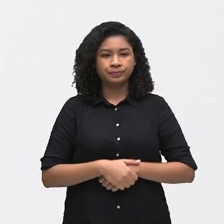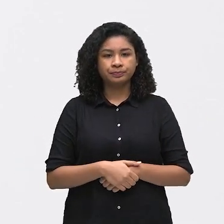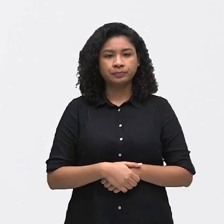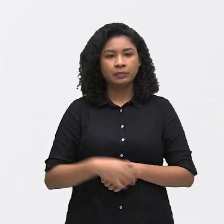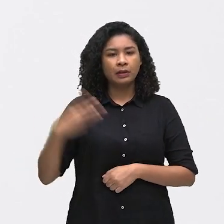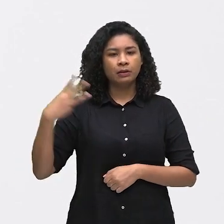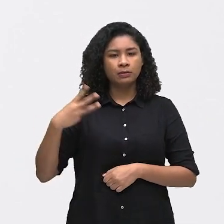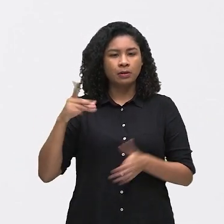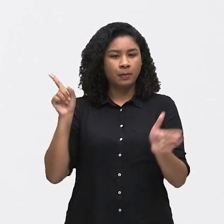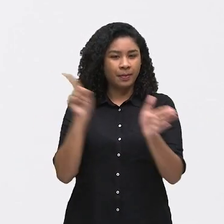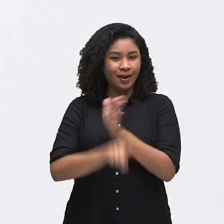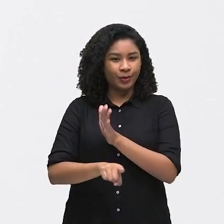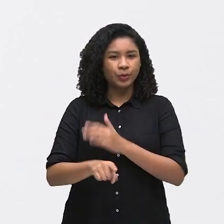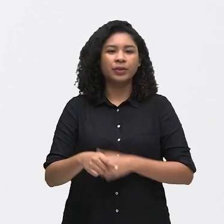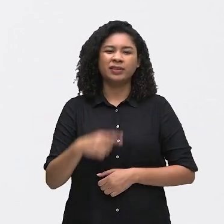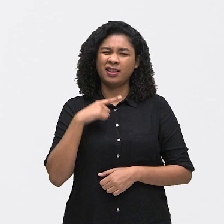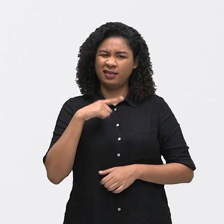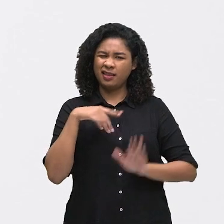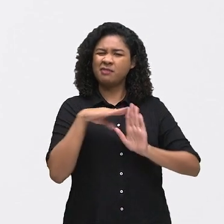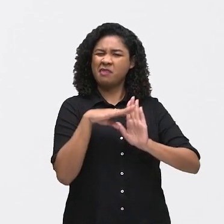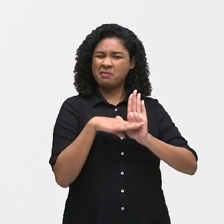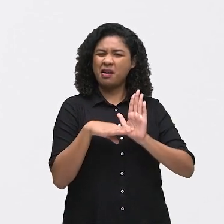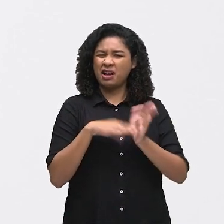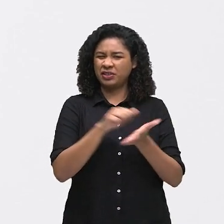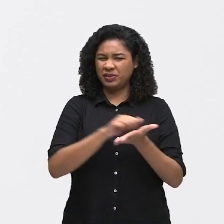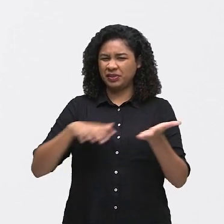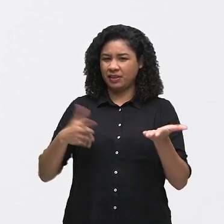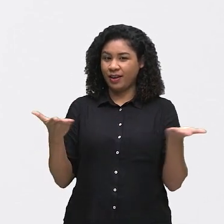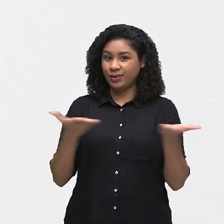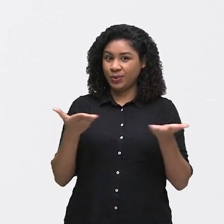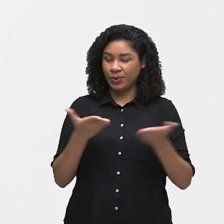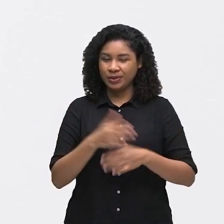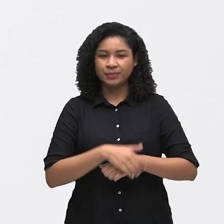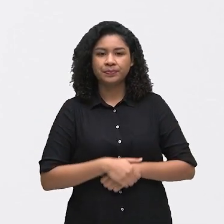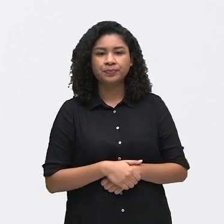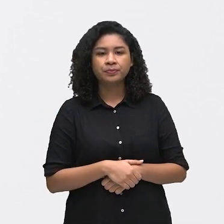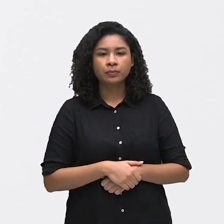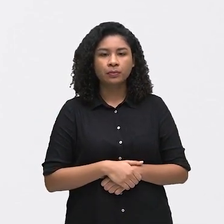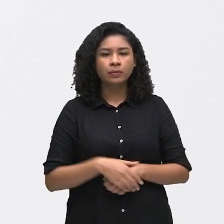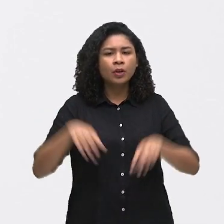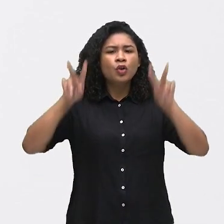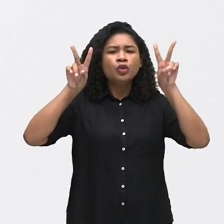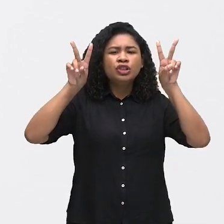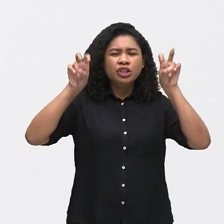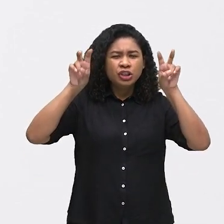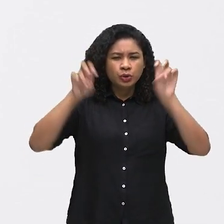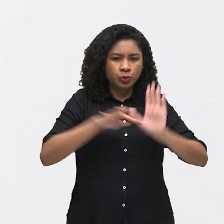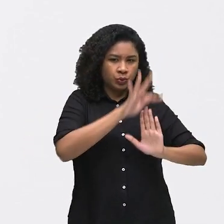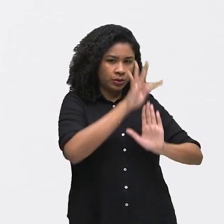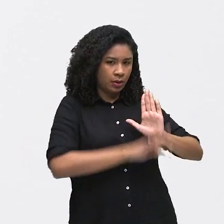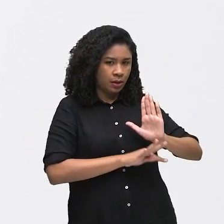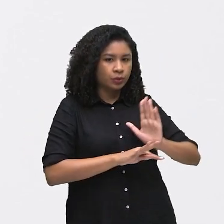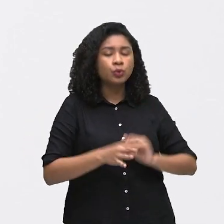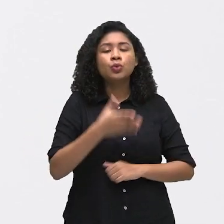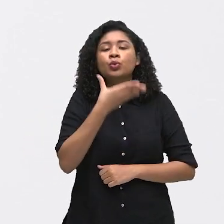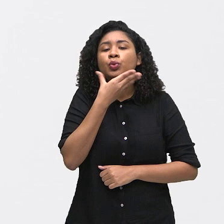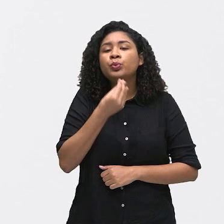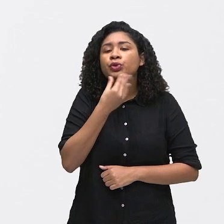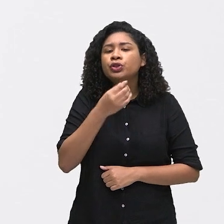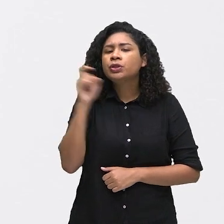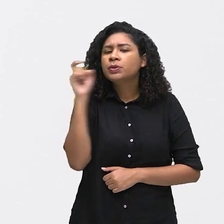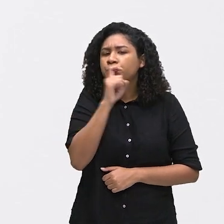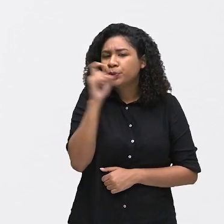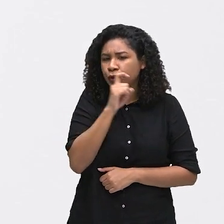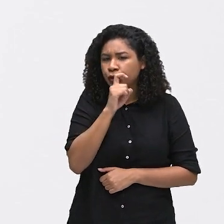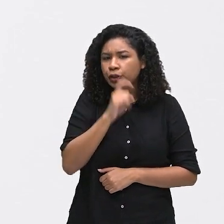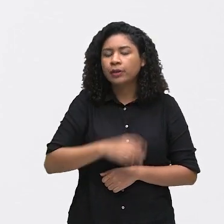questão nós temos bastante atividade. No título do texto, menino que mentia, o verbo sugere uma